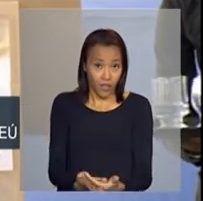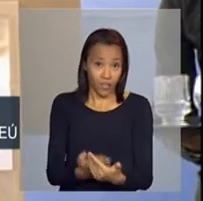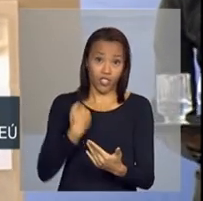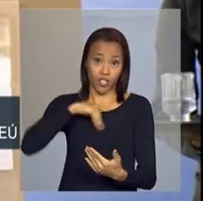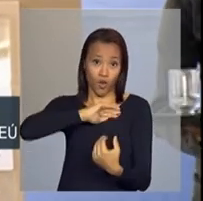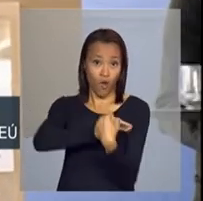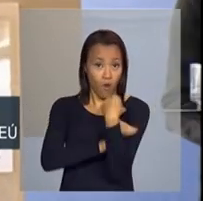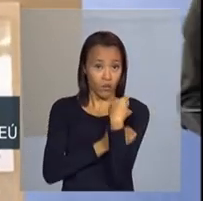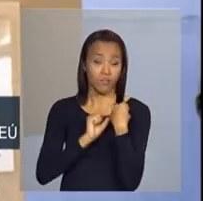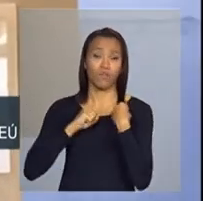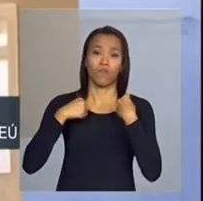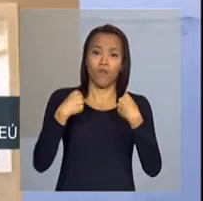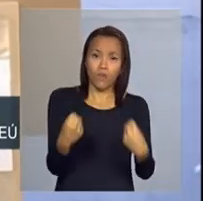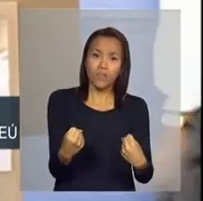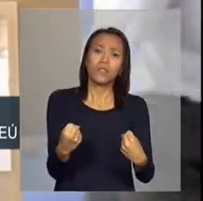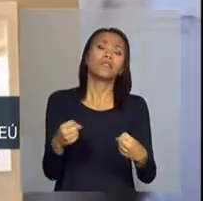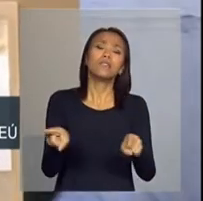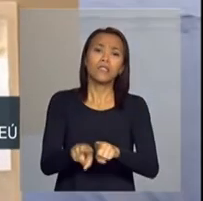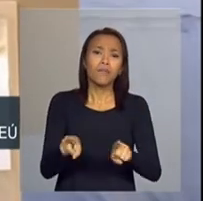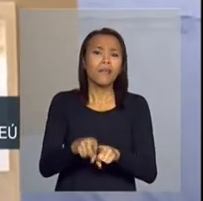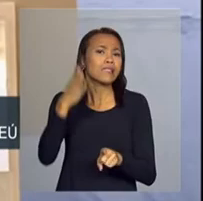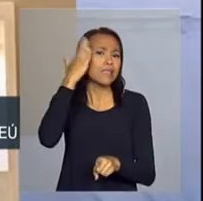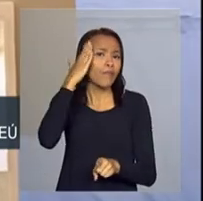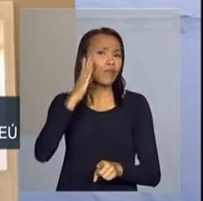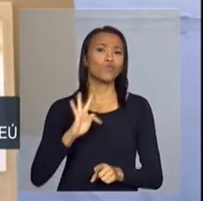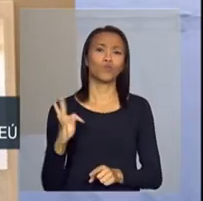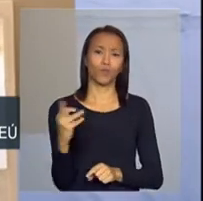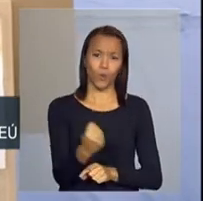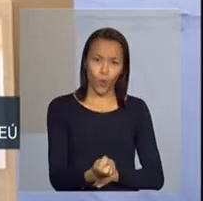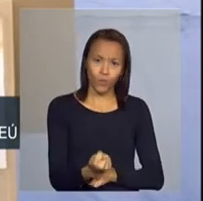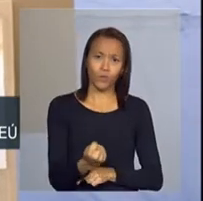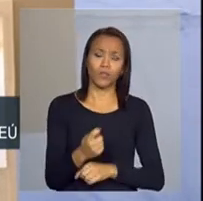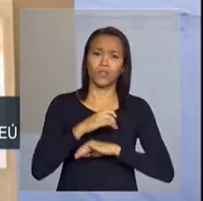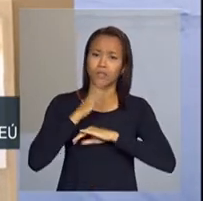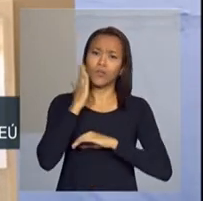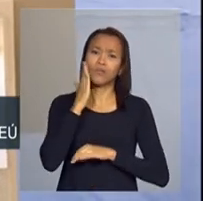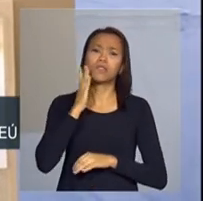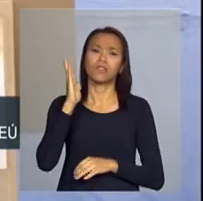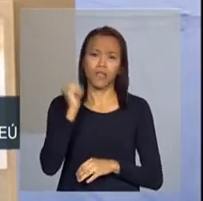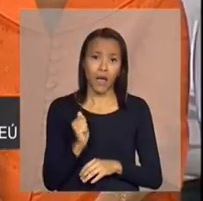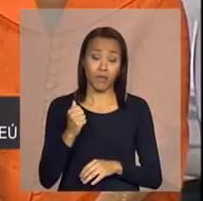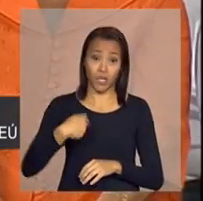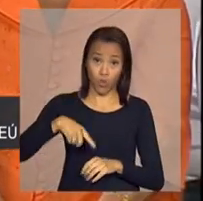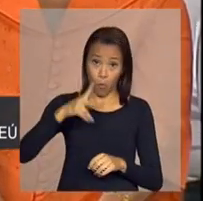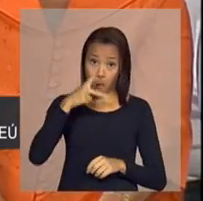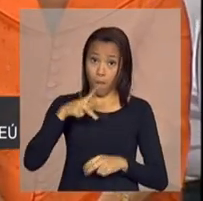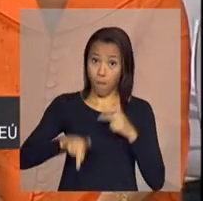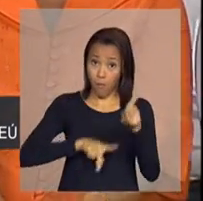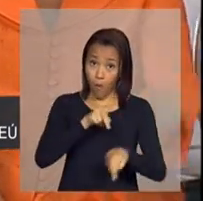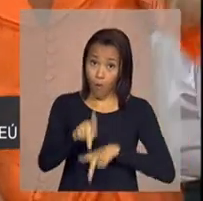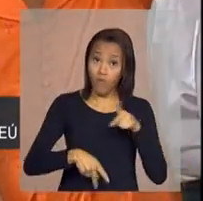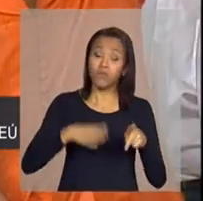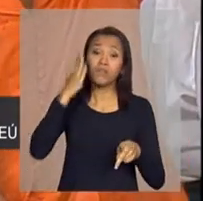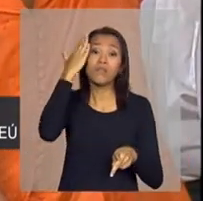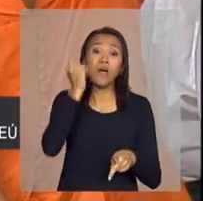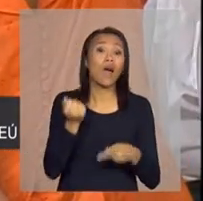acreditam em nossa força. E é sabido e é público que o povo sertanejo sabe retribuir, sabe ser muito